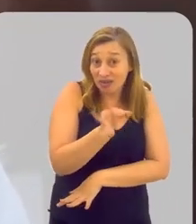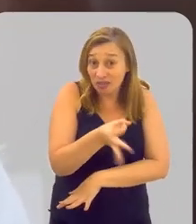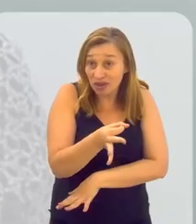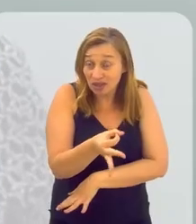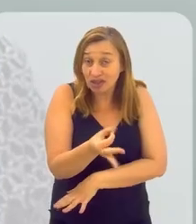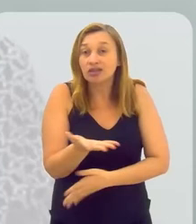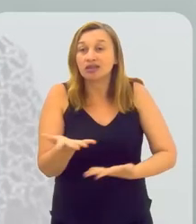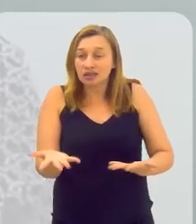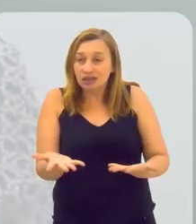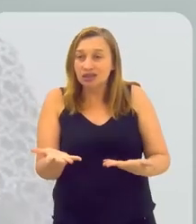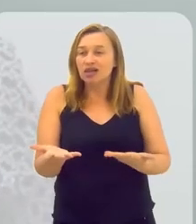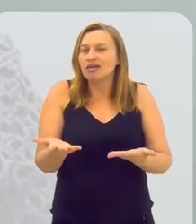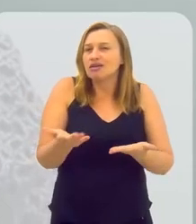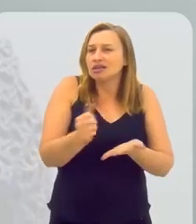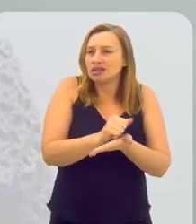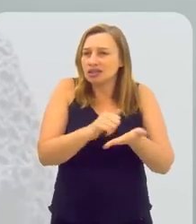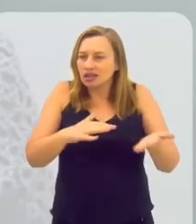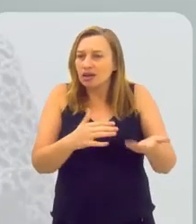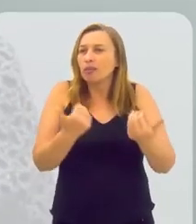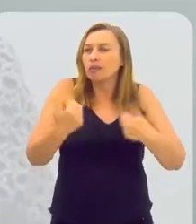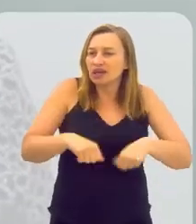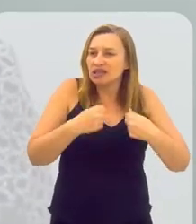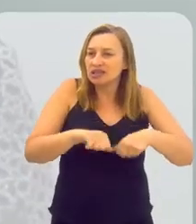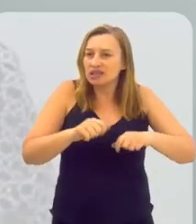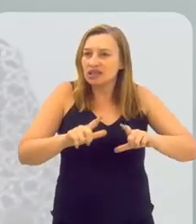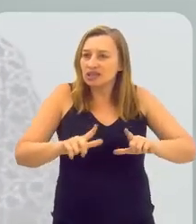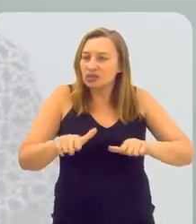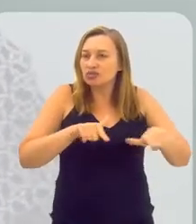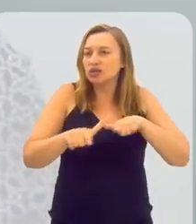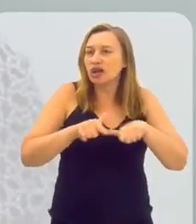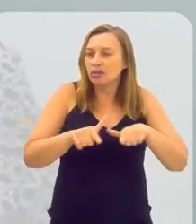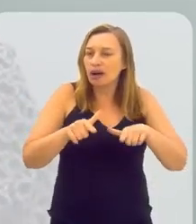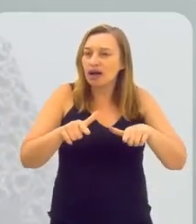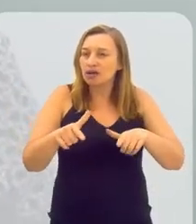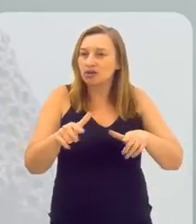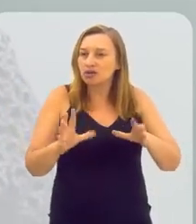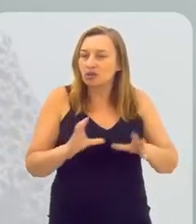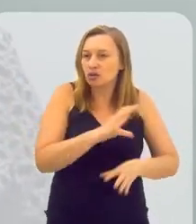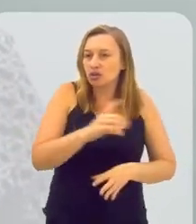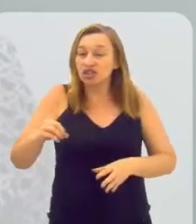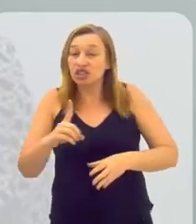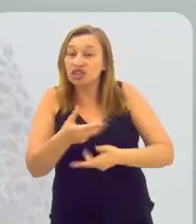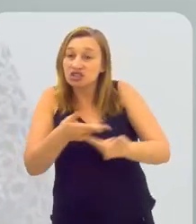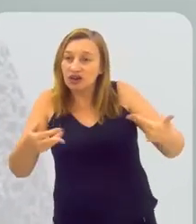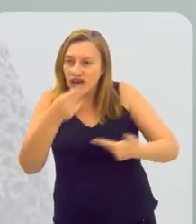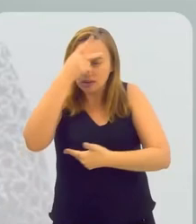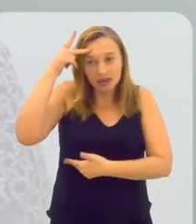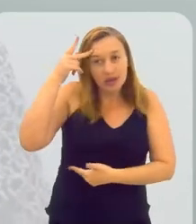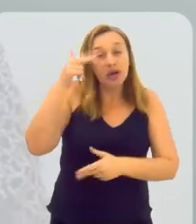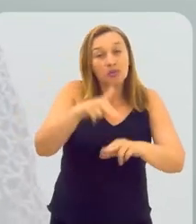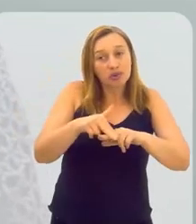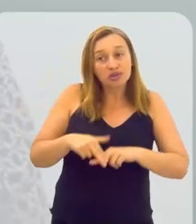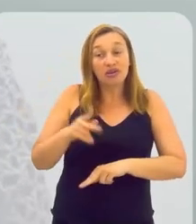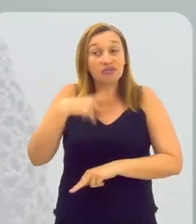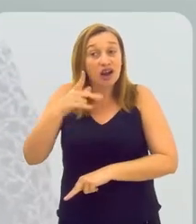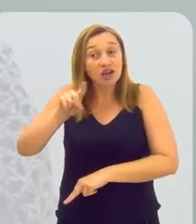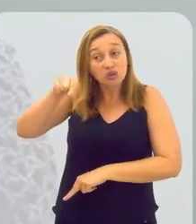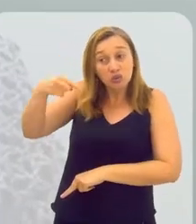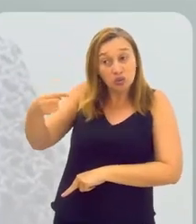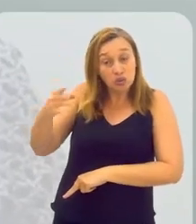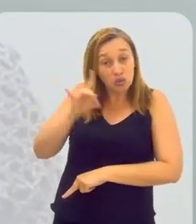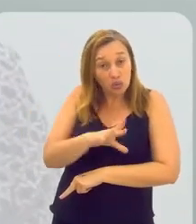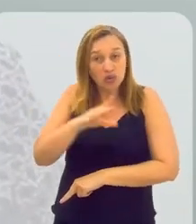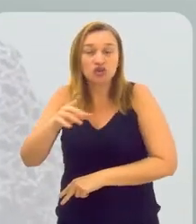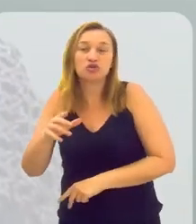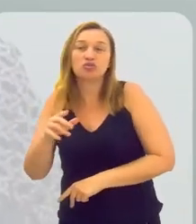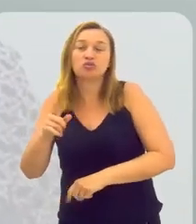Rio. Claramente, essa dinâmica ela precisa da atuação coordenada de vários atores. E é sobre isso